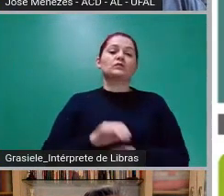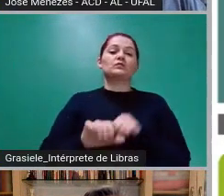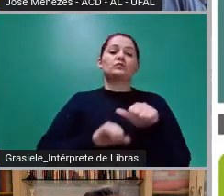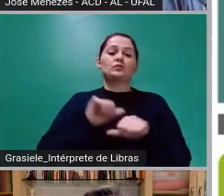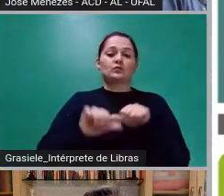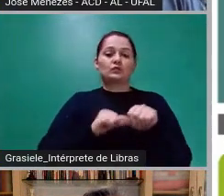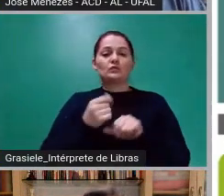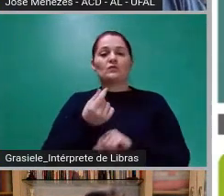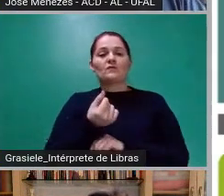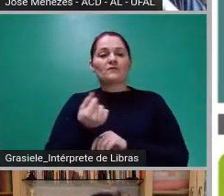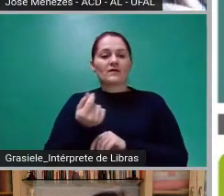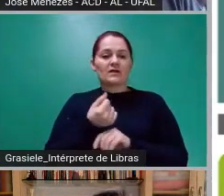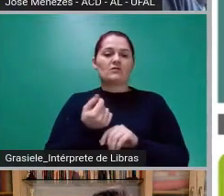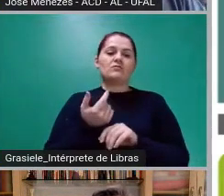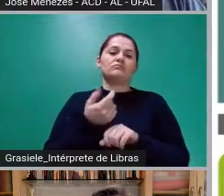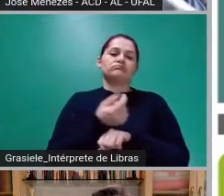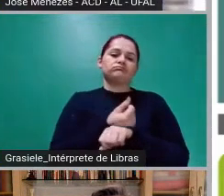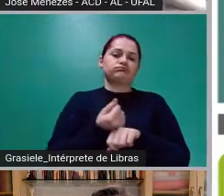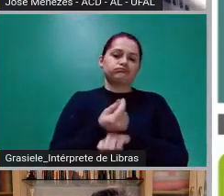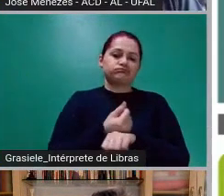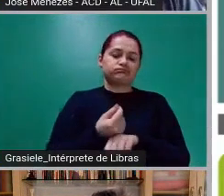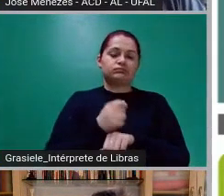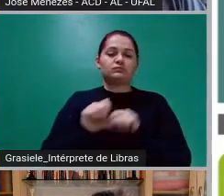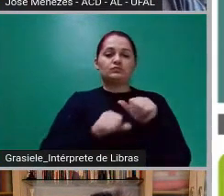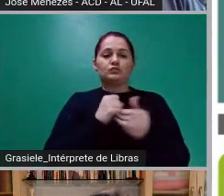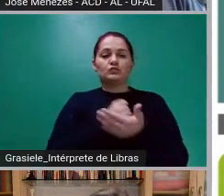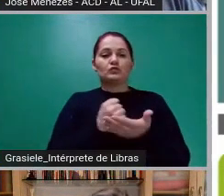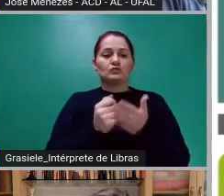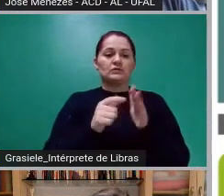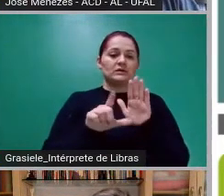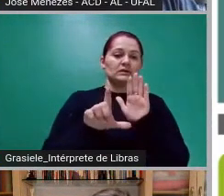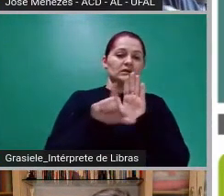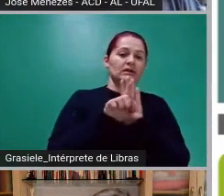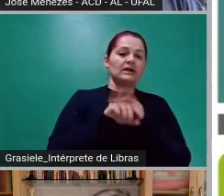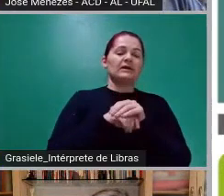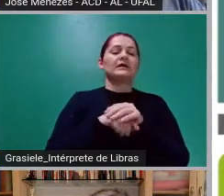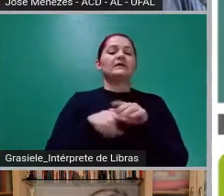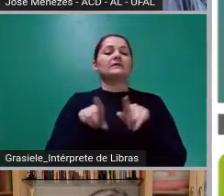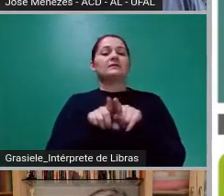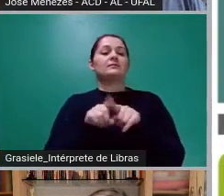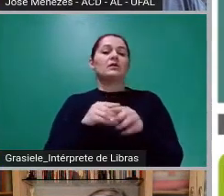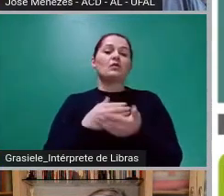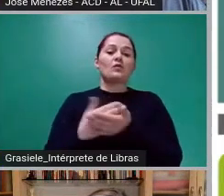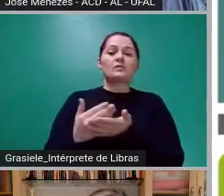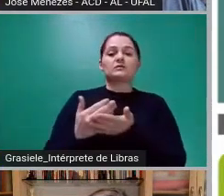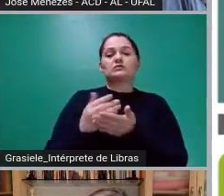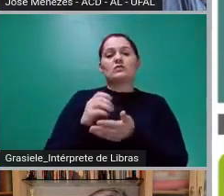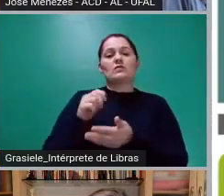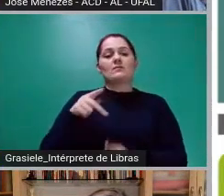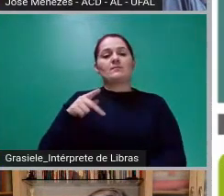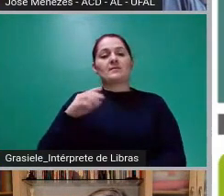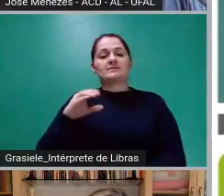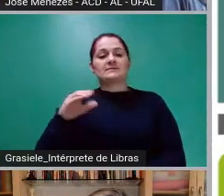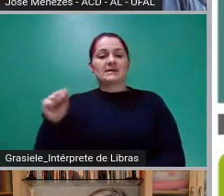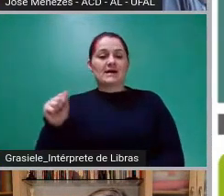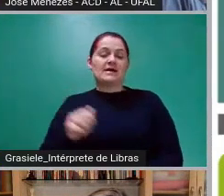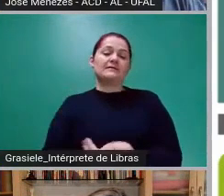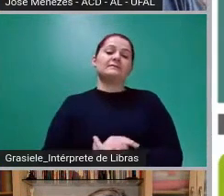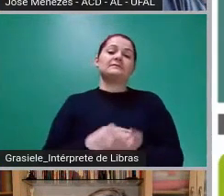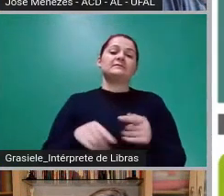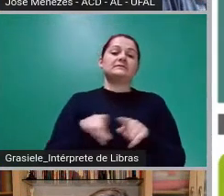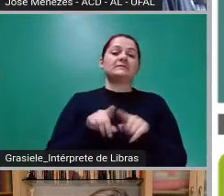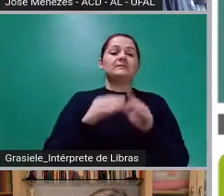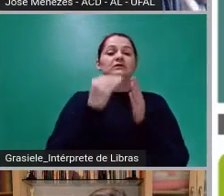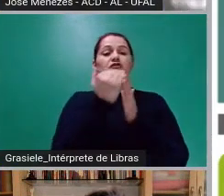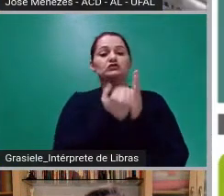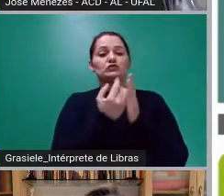dos contratos da lei, PROES, adoção do IPCA, desconto da dívida estadual na ordem de